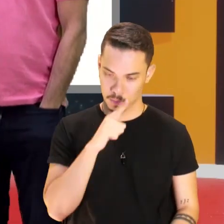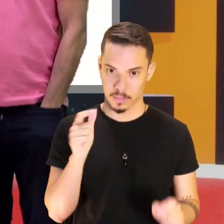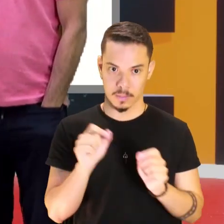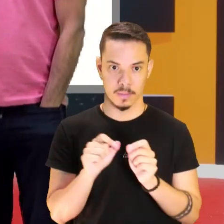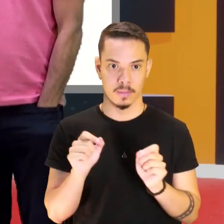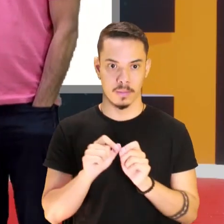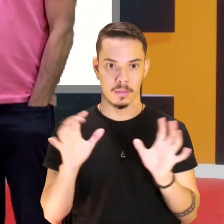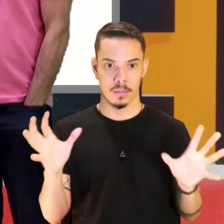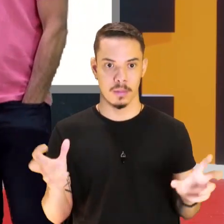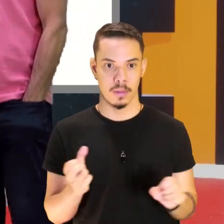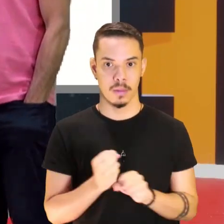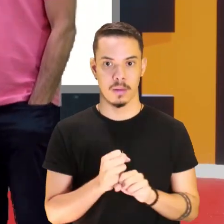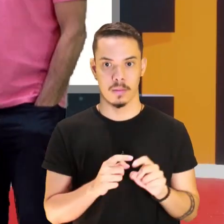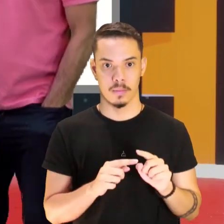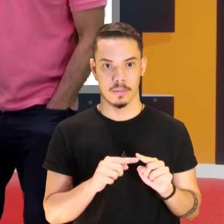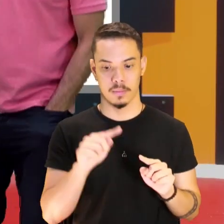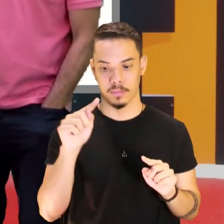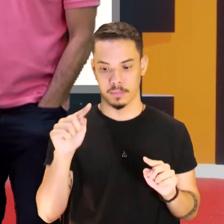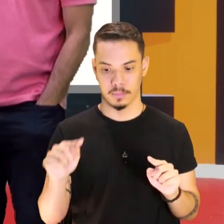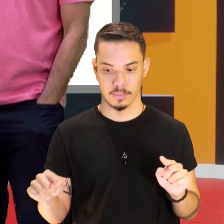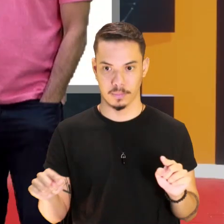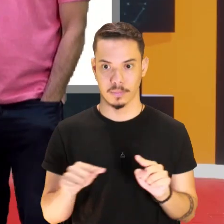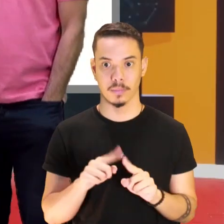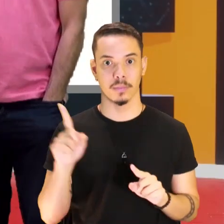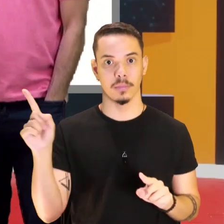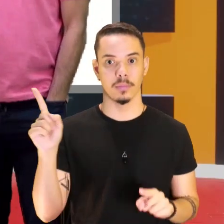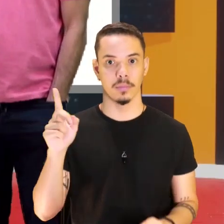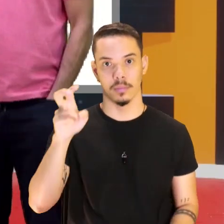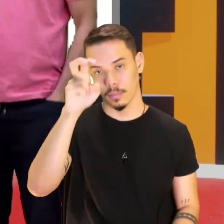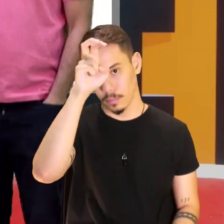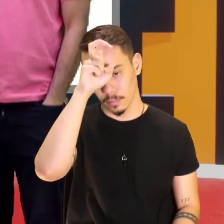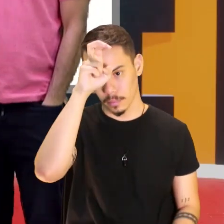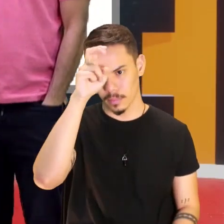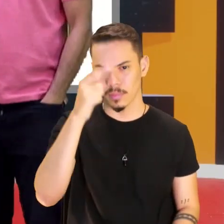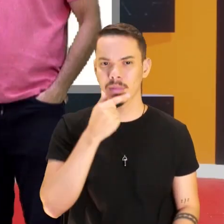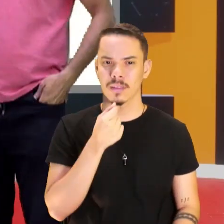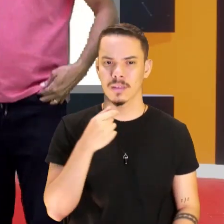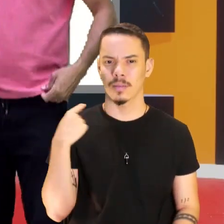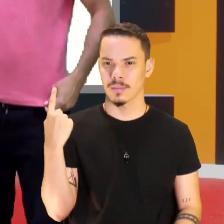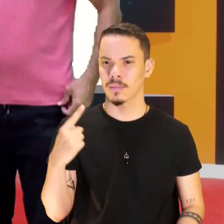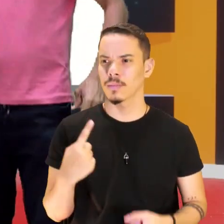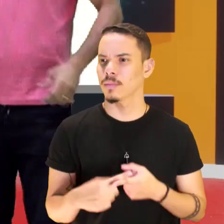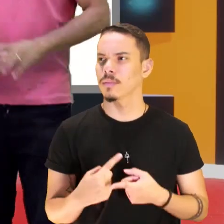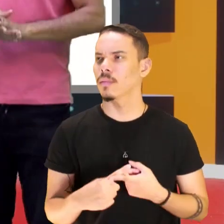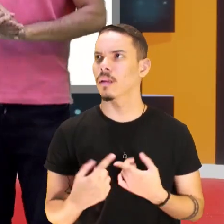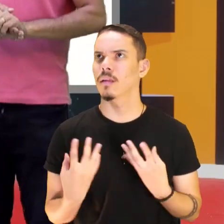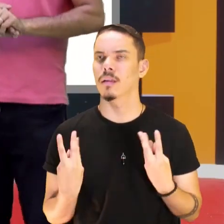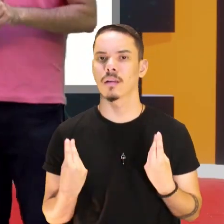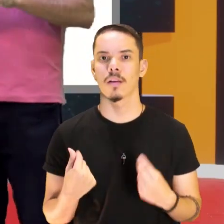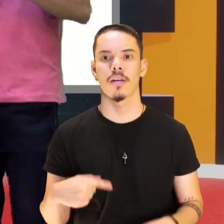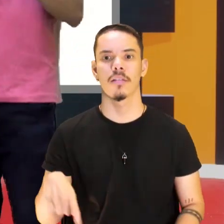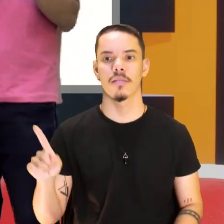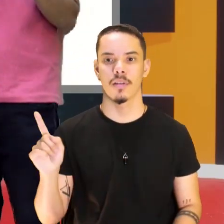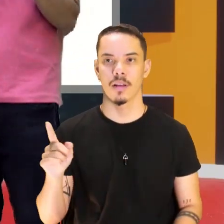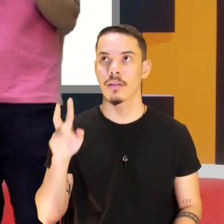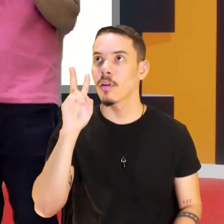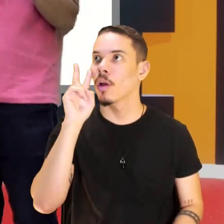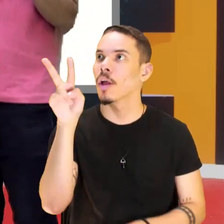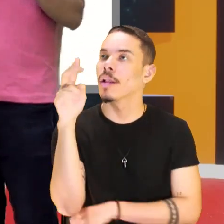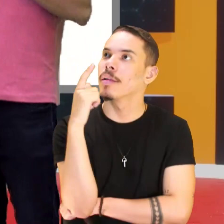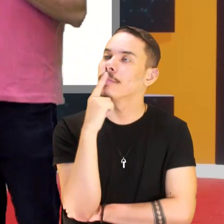das pirâmides do Egito. Eu fico imaginando, o pessoal devia falar assim, esse cara é louco, né? Porque o cara ele foi pro deserto e ficou olhando para a